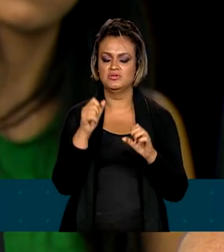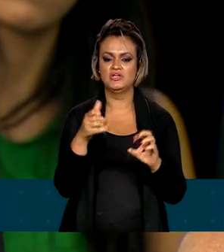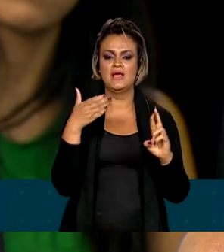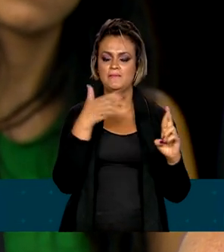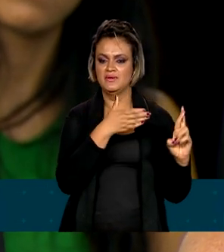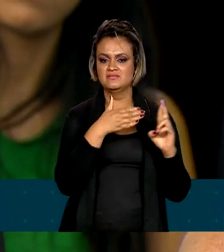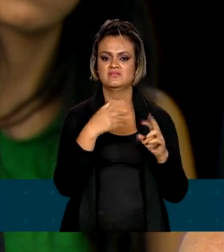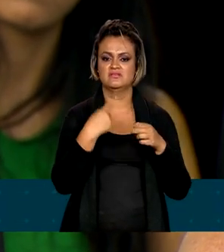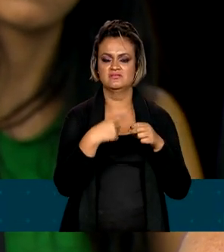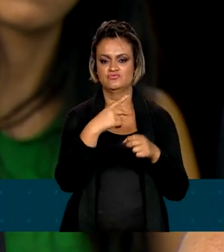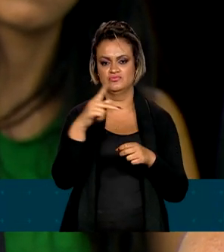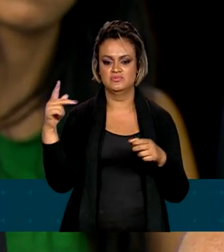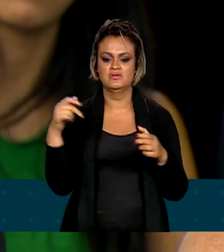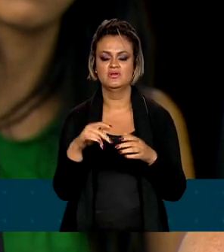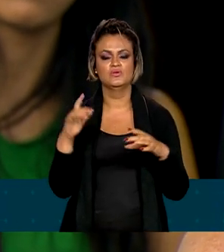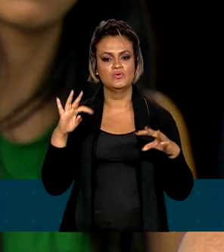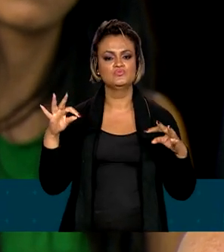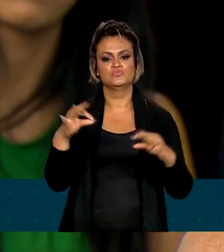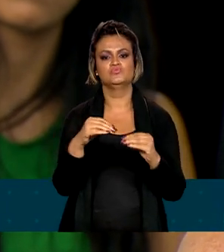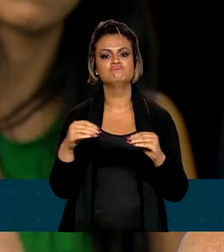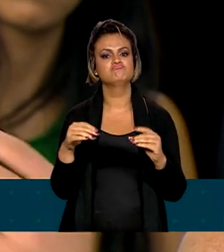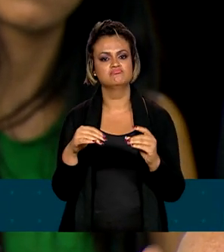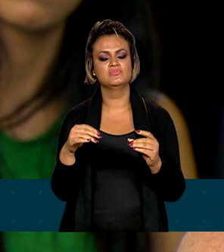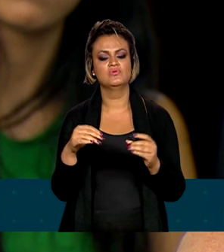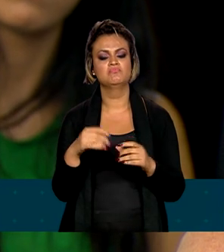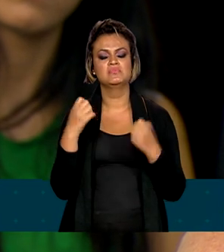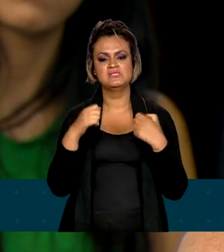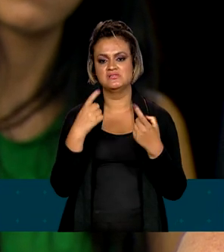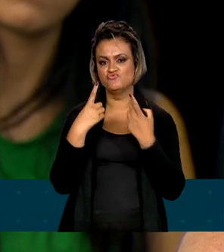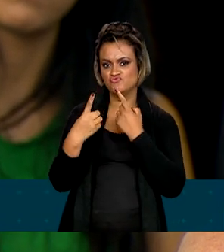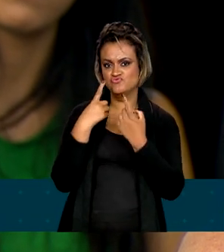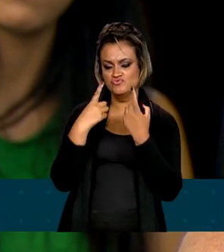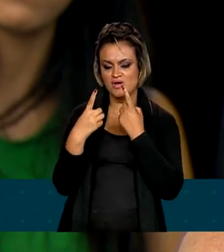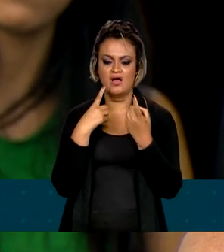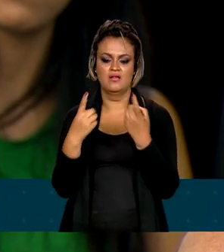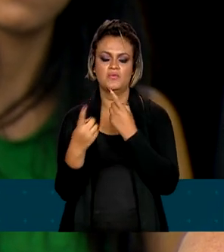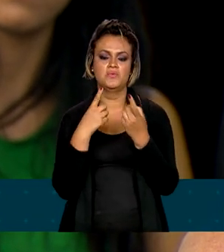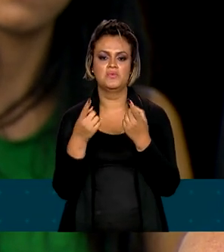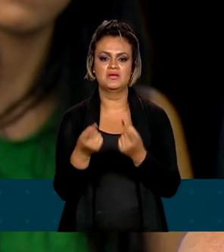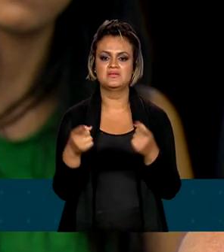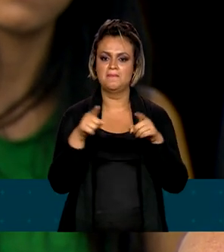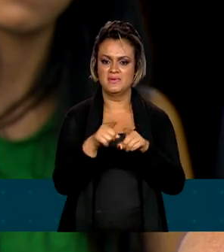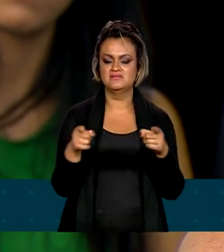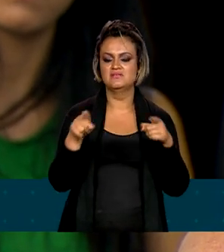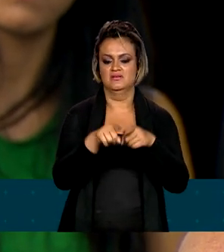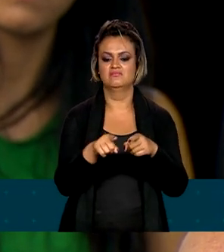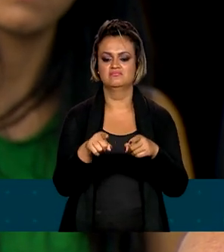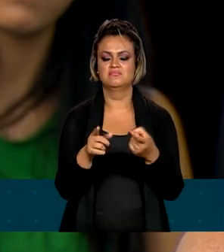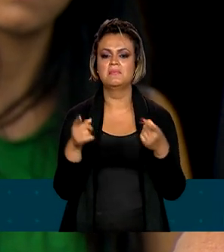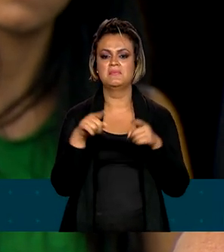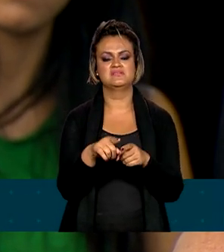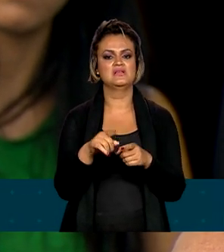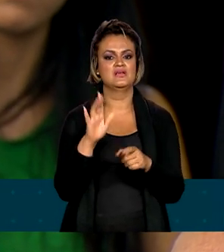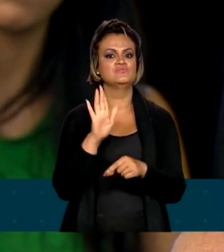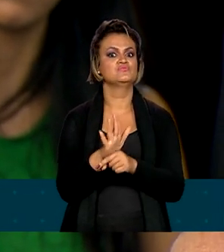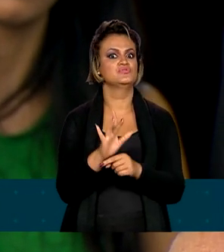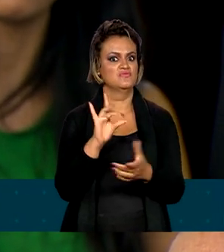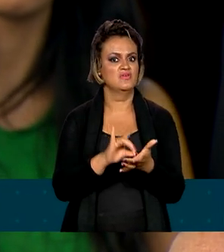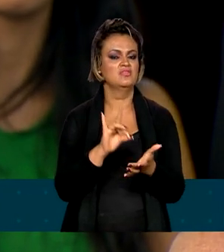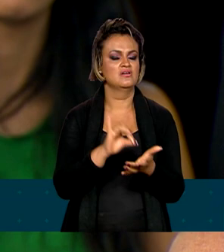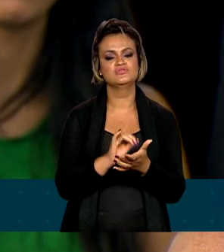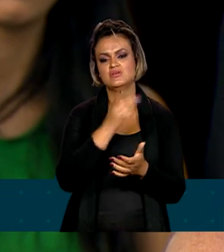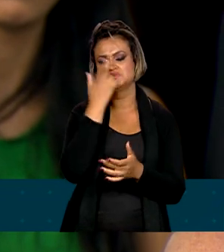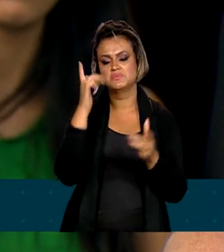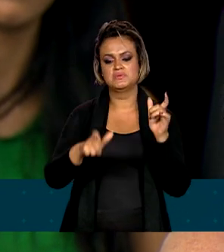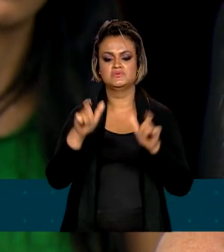representa a sua cidade. E todos nós precisamos desse diálogo e dessa parceria institucional que faz diferença na vida das